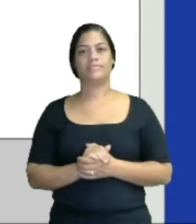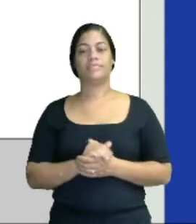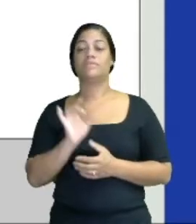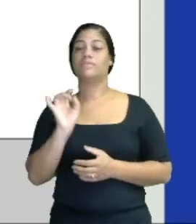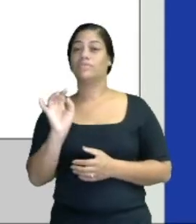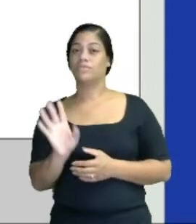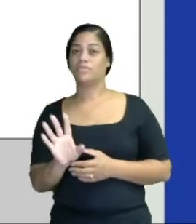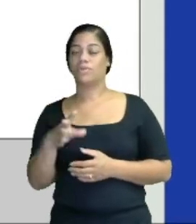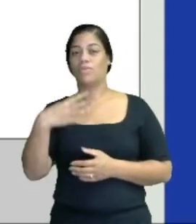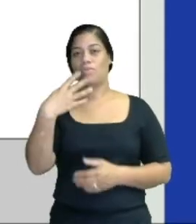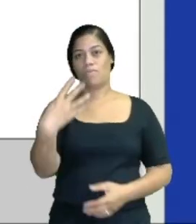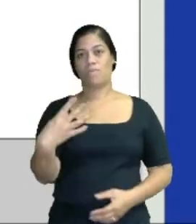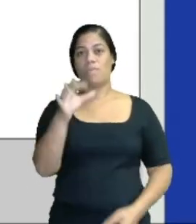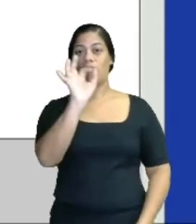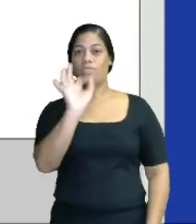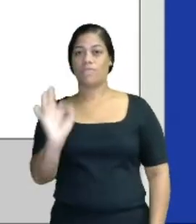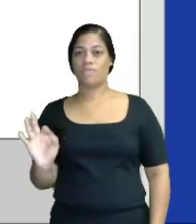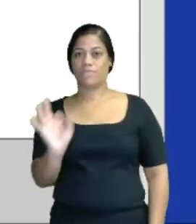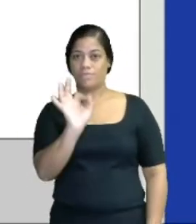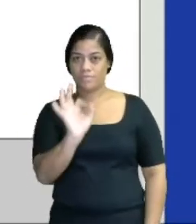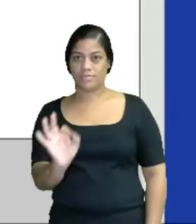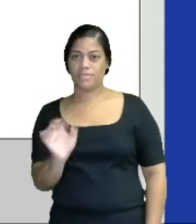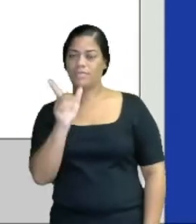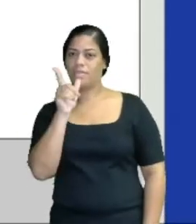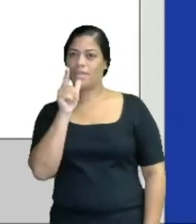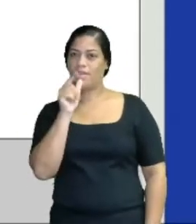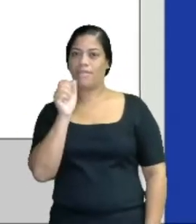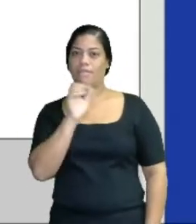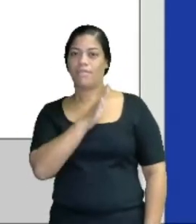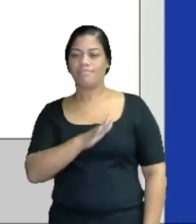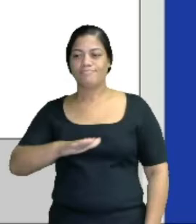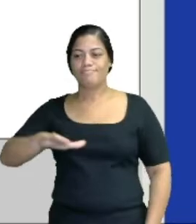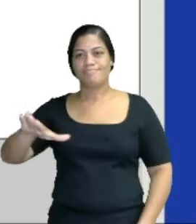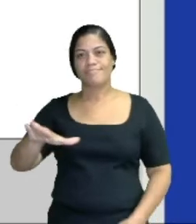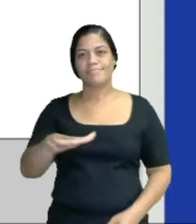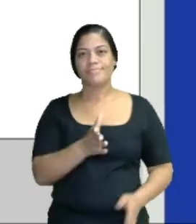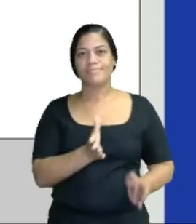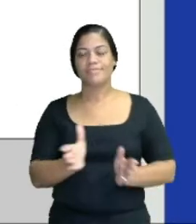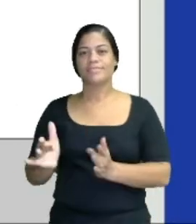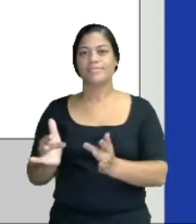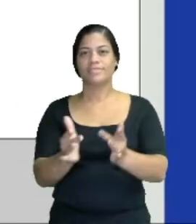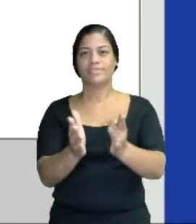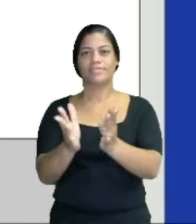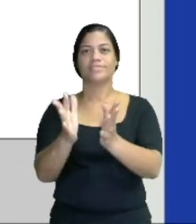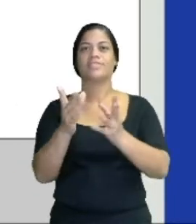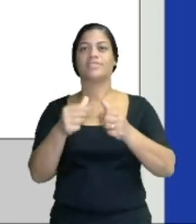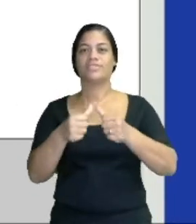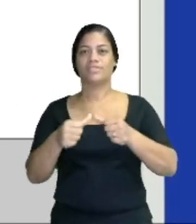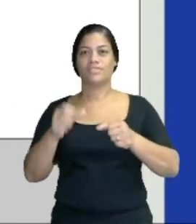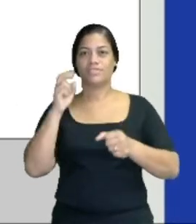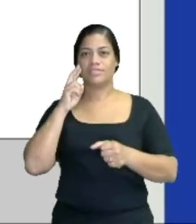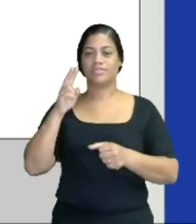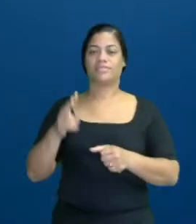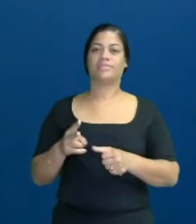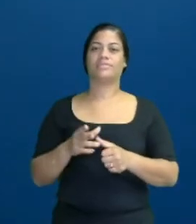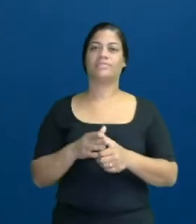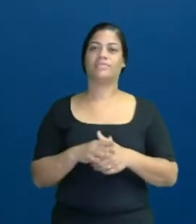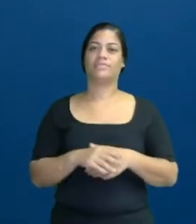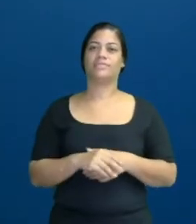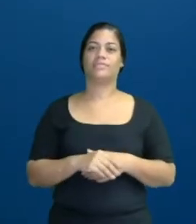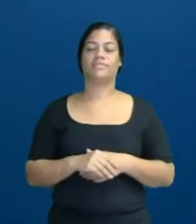E apenas 4% são águas superficiais, quer dizer, são águas que estão em